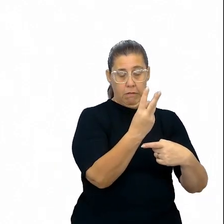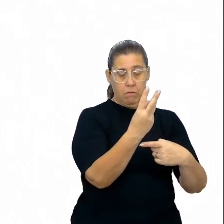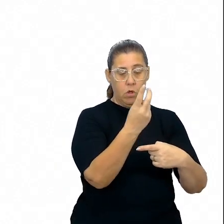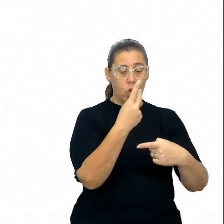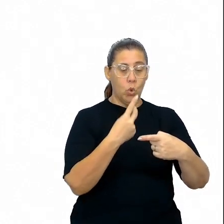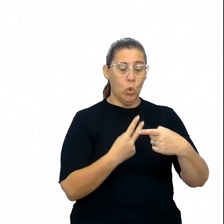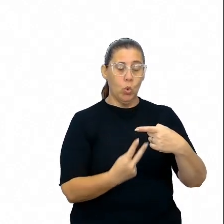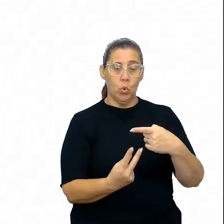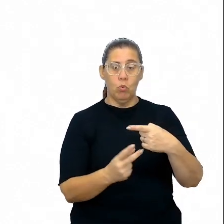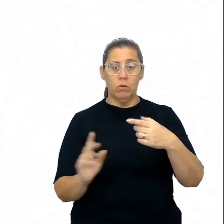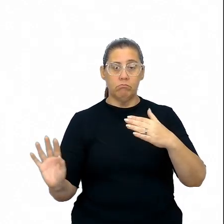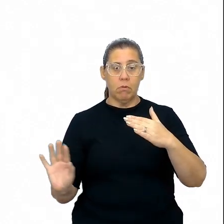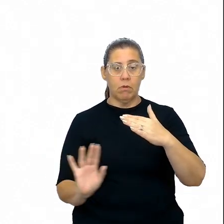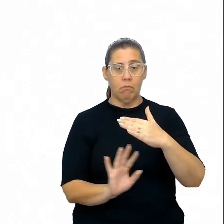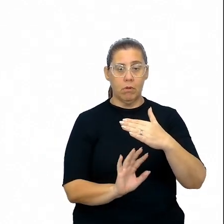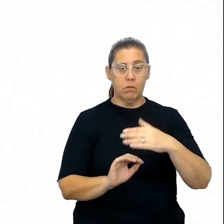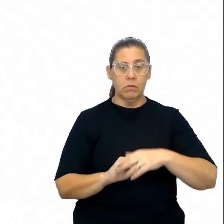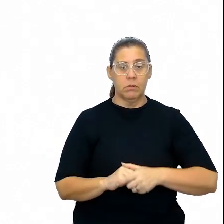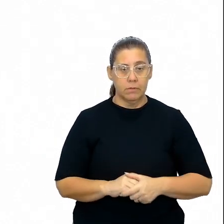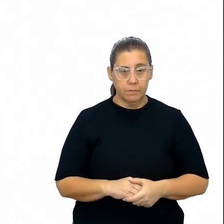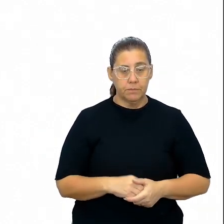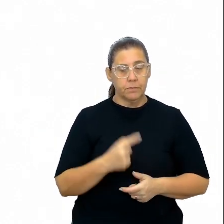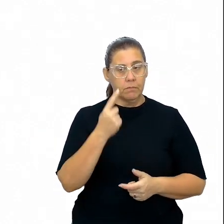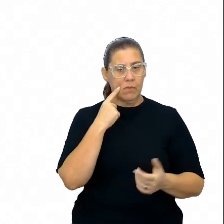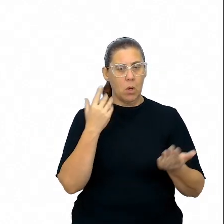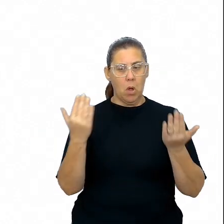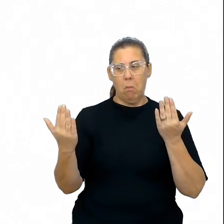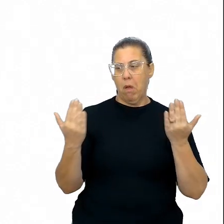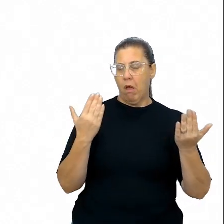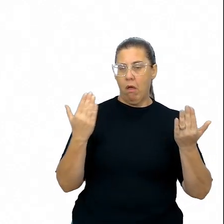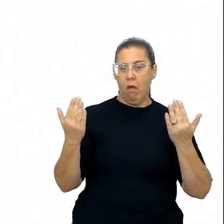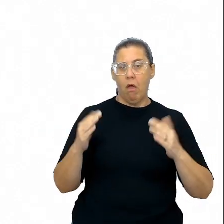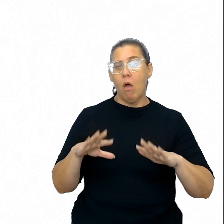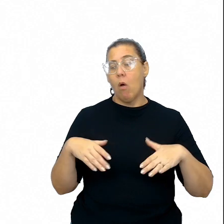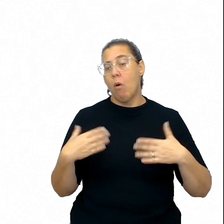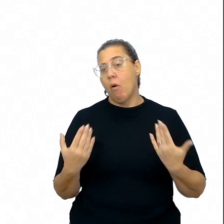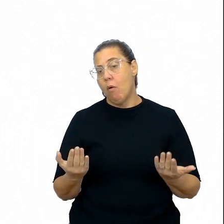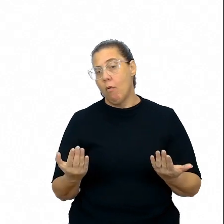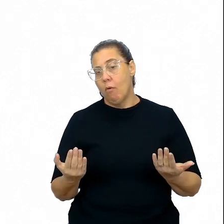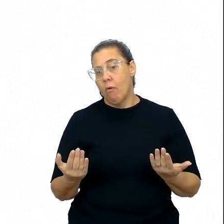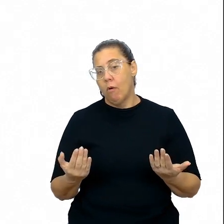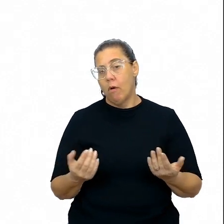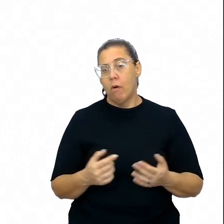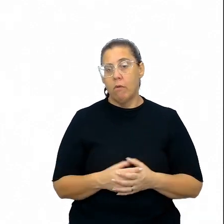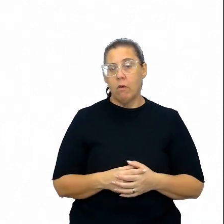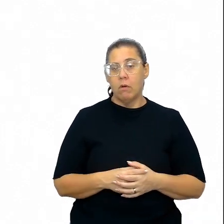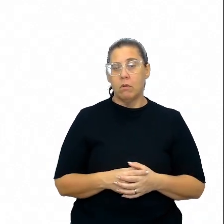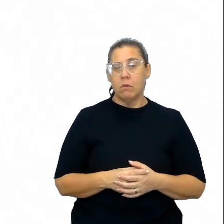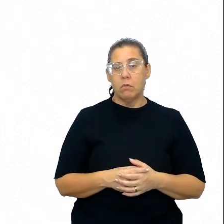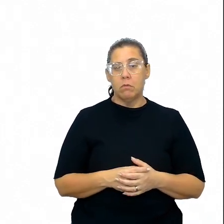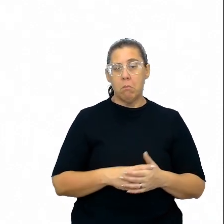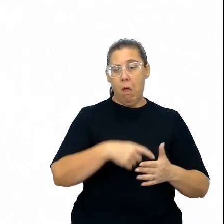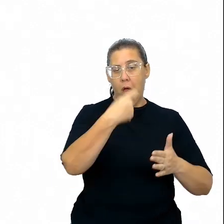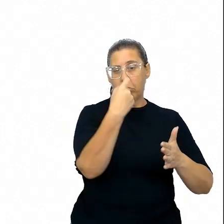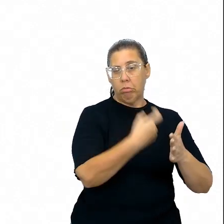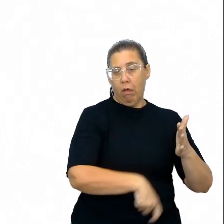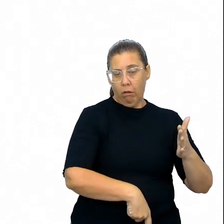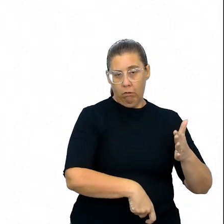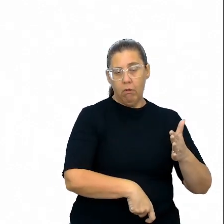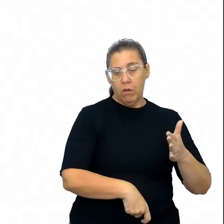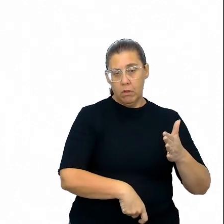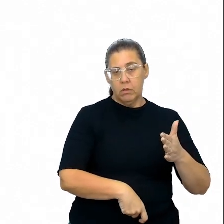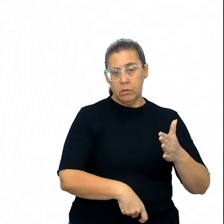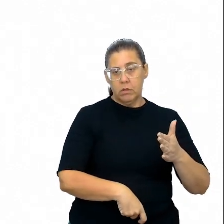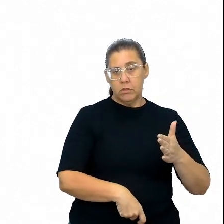são imigrantes. Nós usamos muito essa comparação quando a gente fala o quê? Aquela taxa que estava trabalhando, vamos pensar assim,